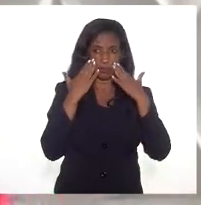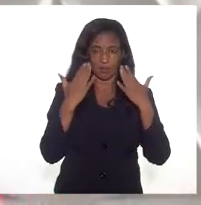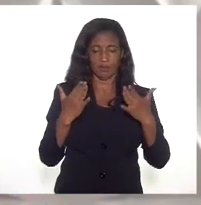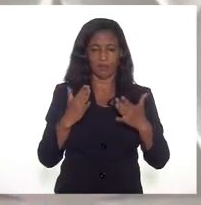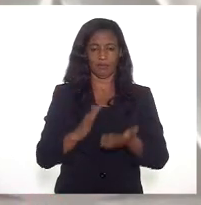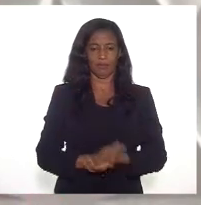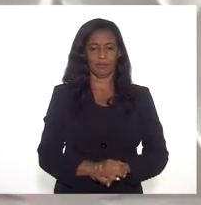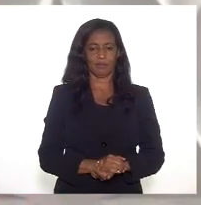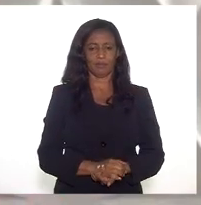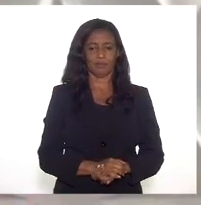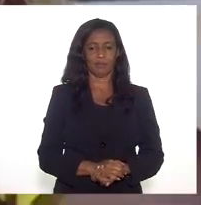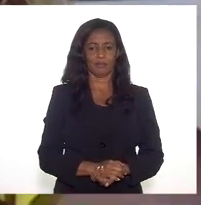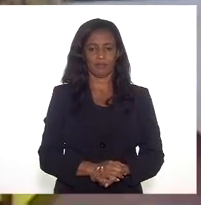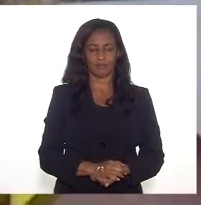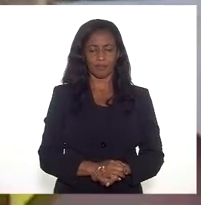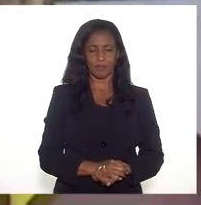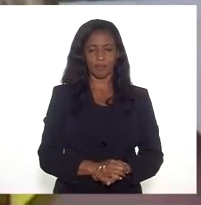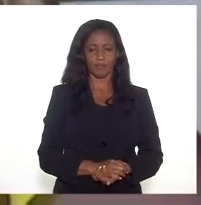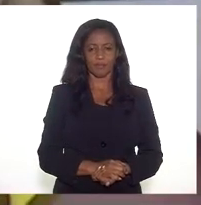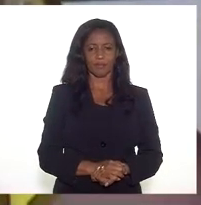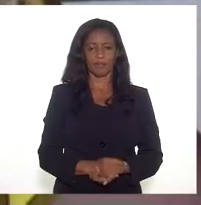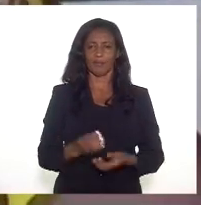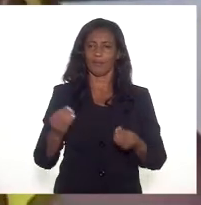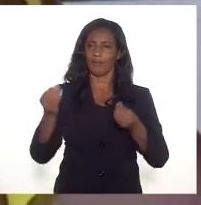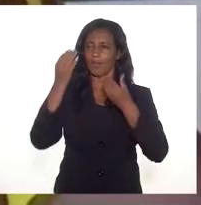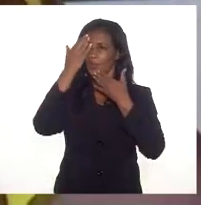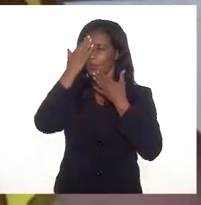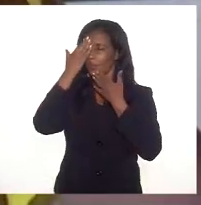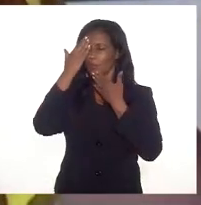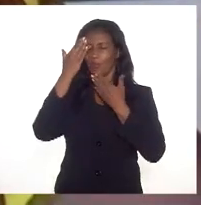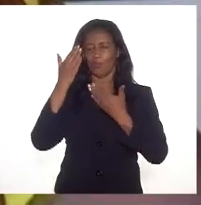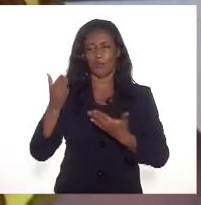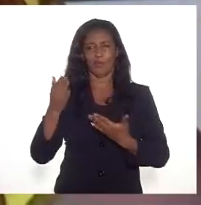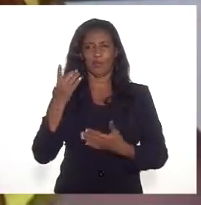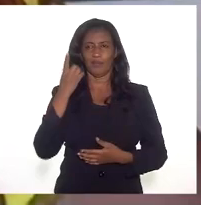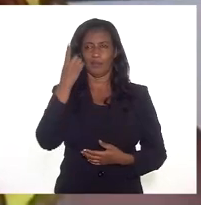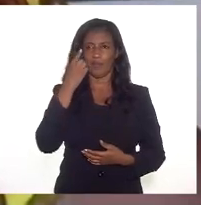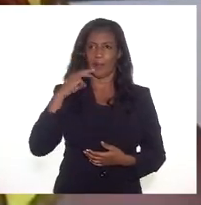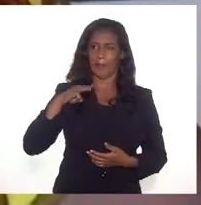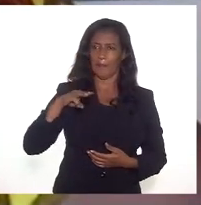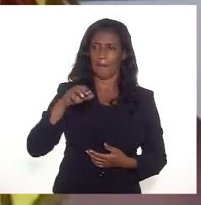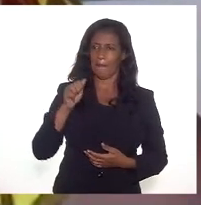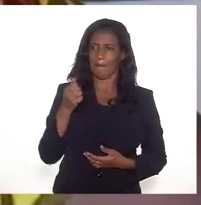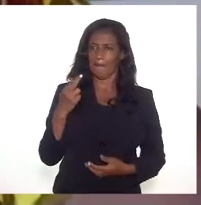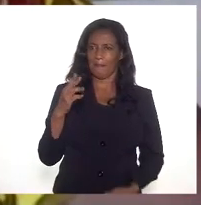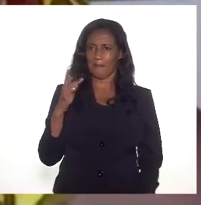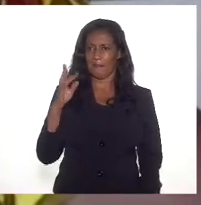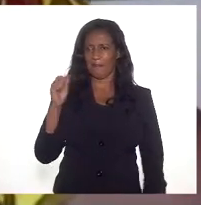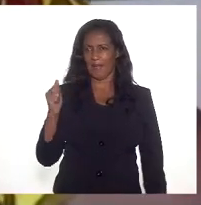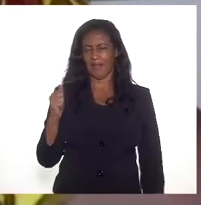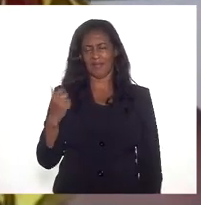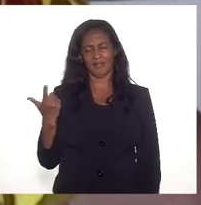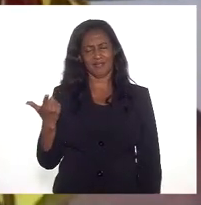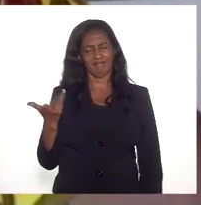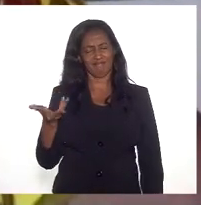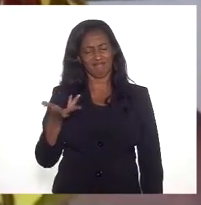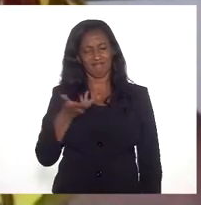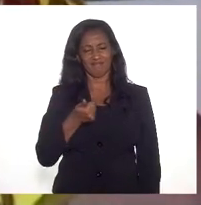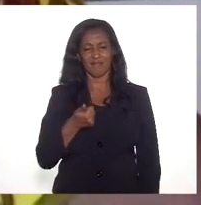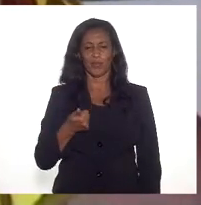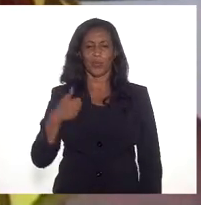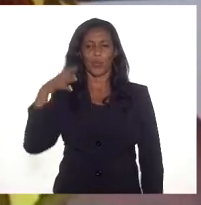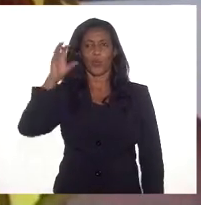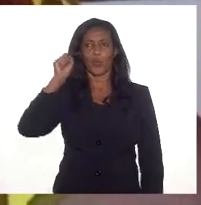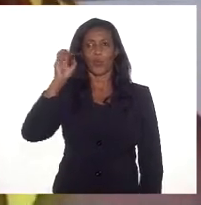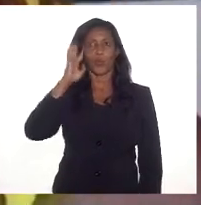manifestação. Muito obrigada, deputada Marta Rocha. Muito gratificante, né, ouvir esse seu comentário